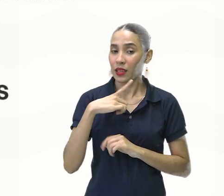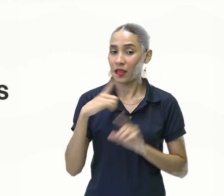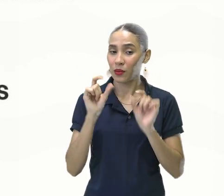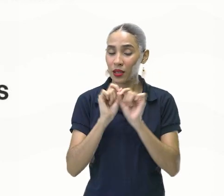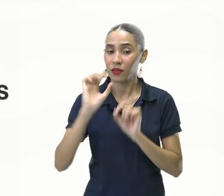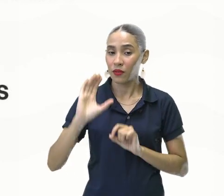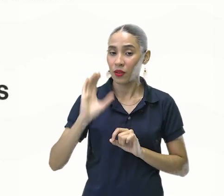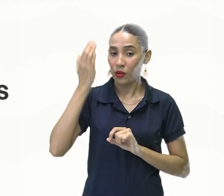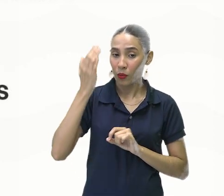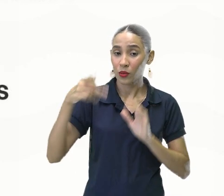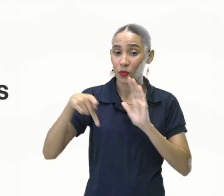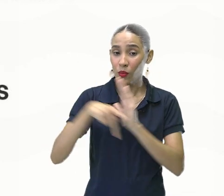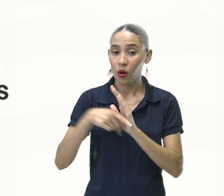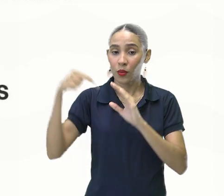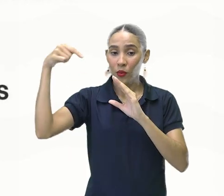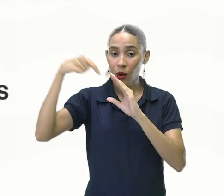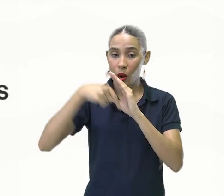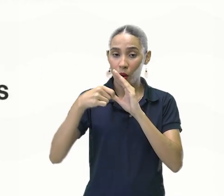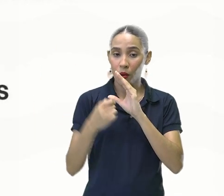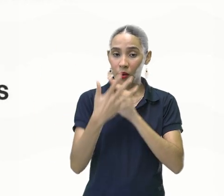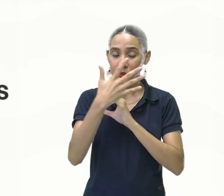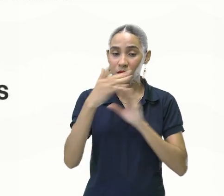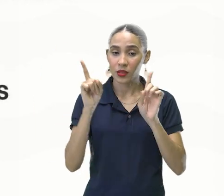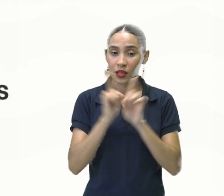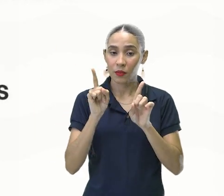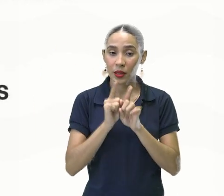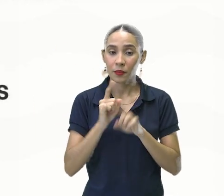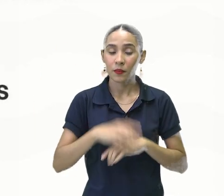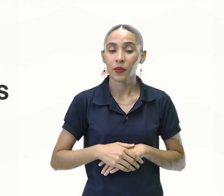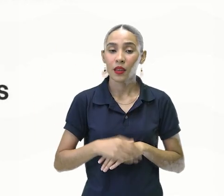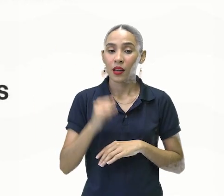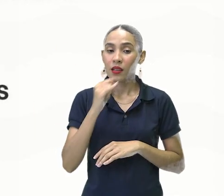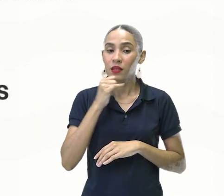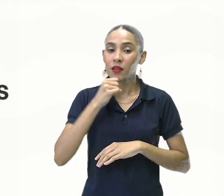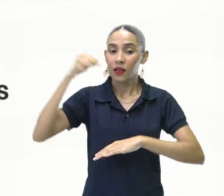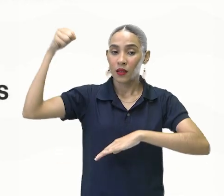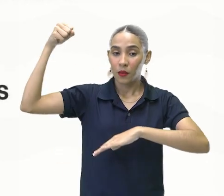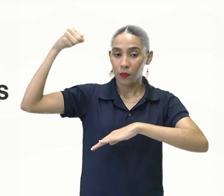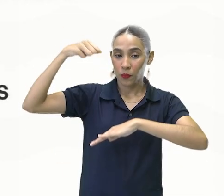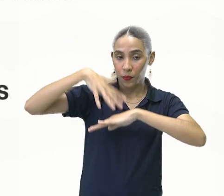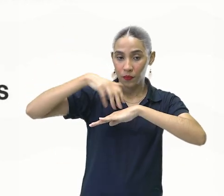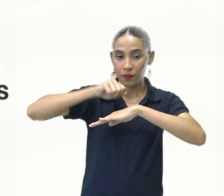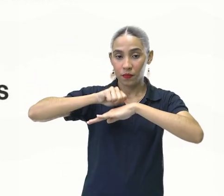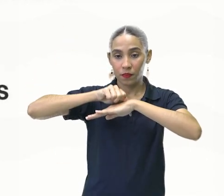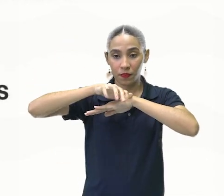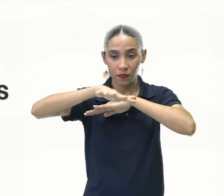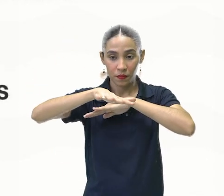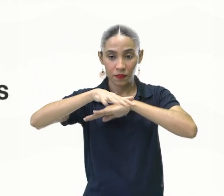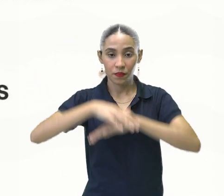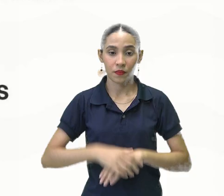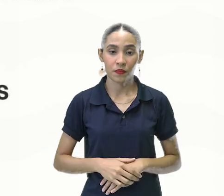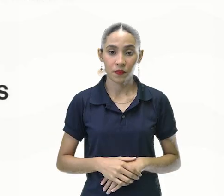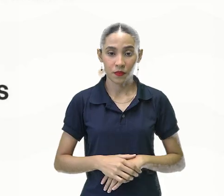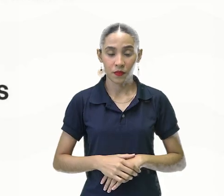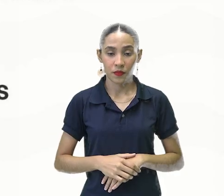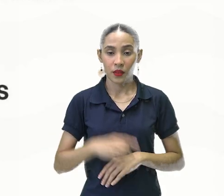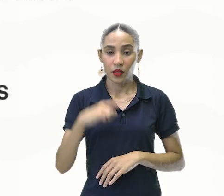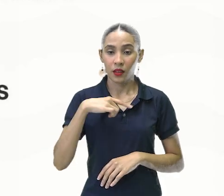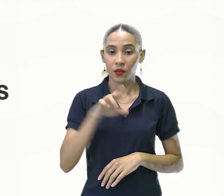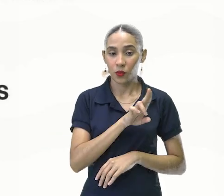elas envolvem os fenômenos da óptica. Quando os raios alcançam a superfície,